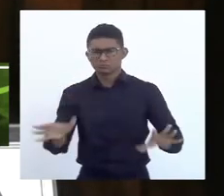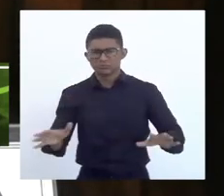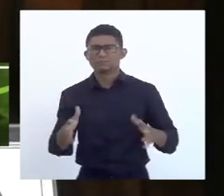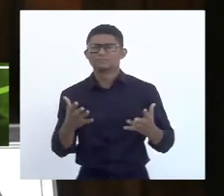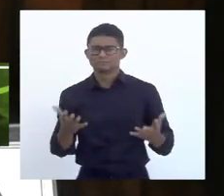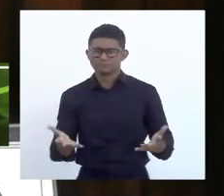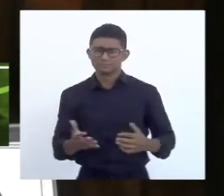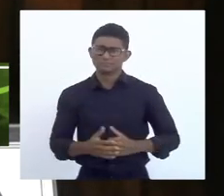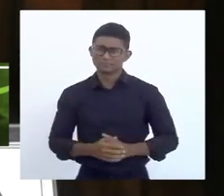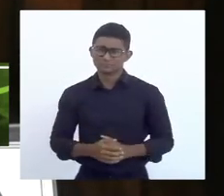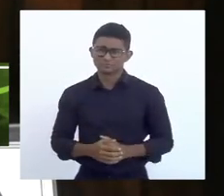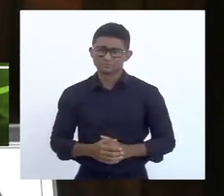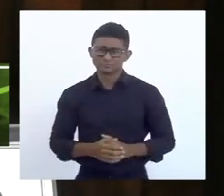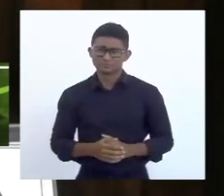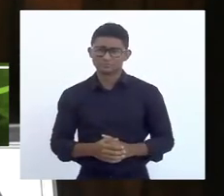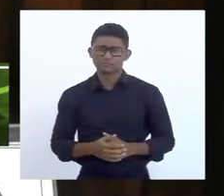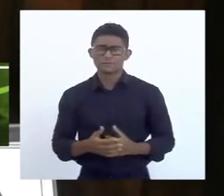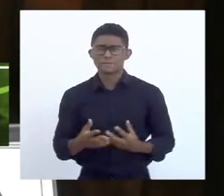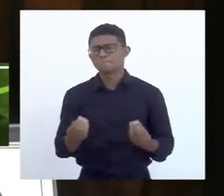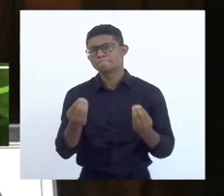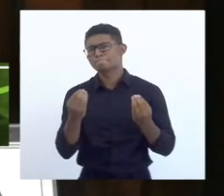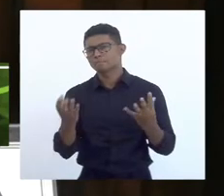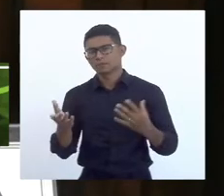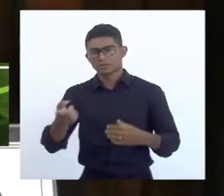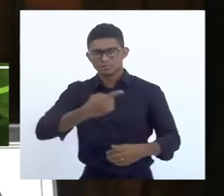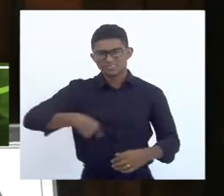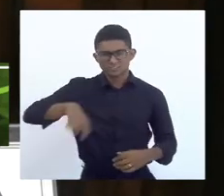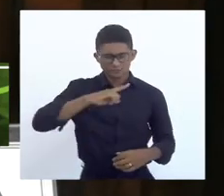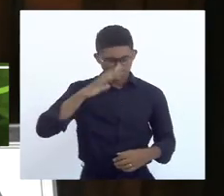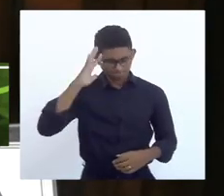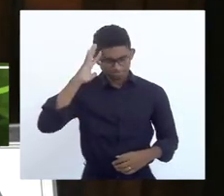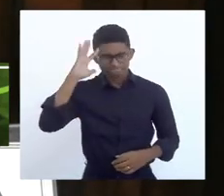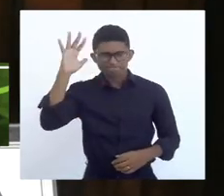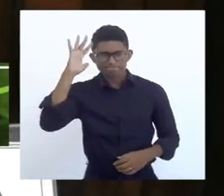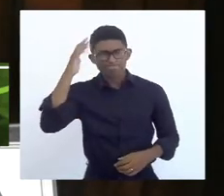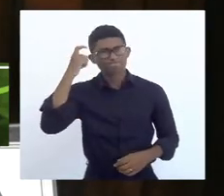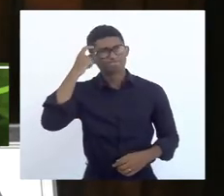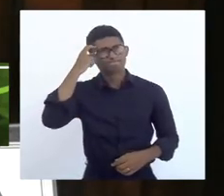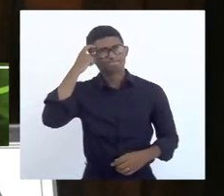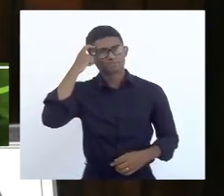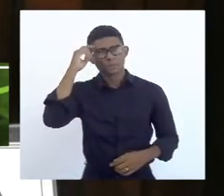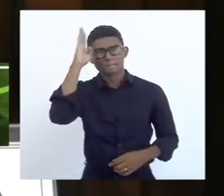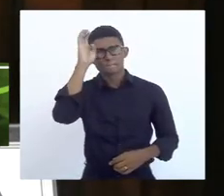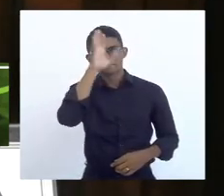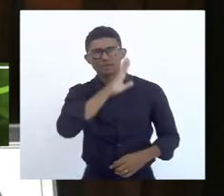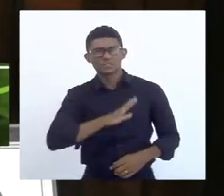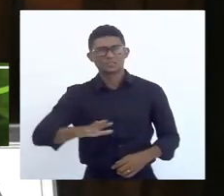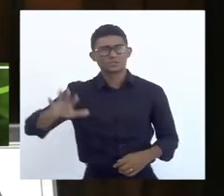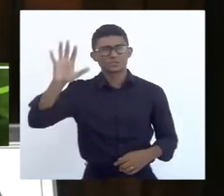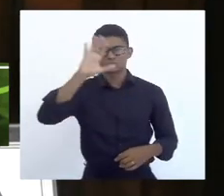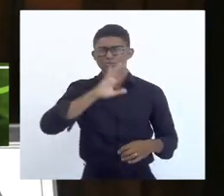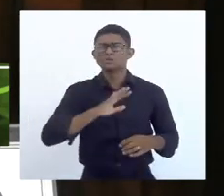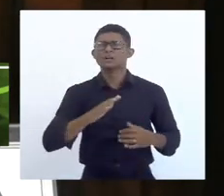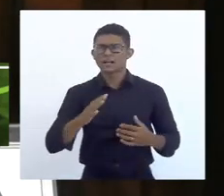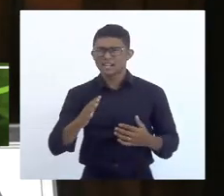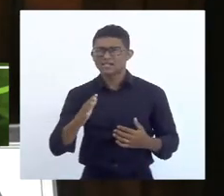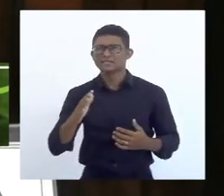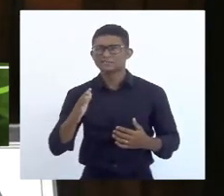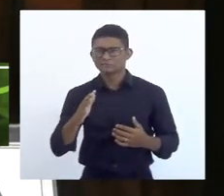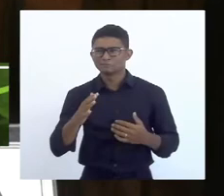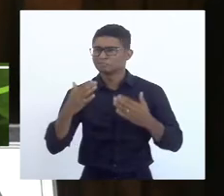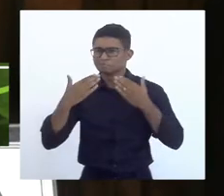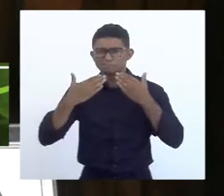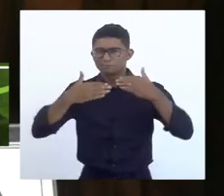Então, para que nós realizemos esse sonho de um país chamado Brasil, né, esse sonho que parece permanentemente